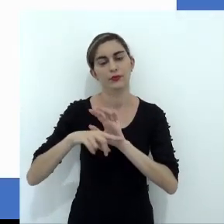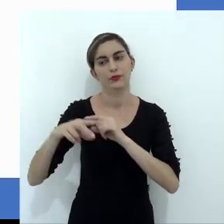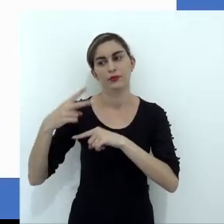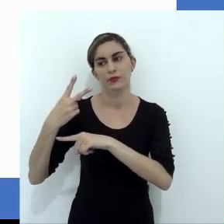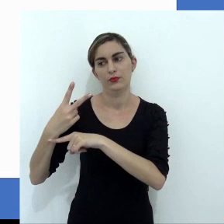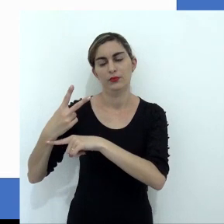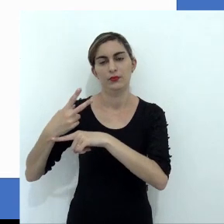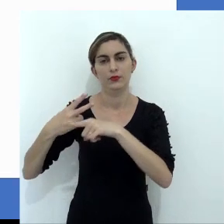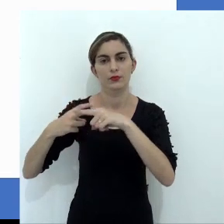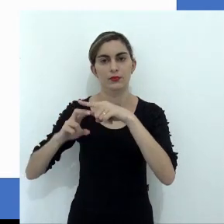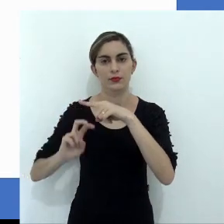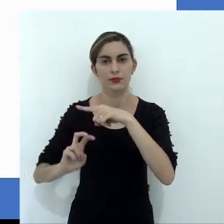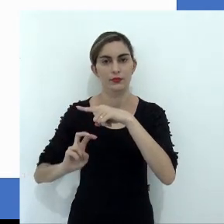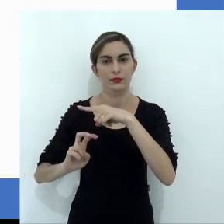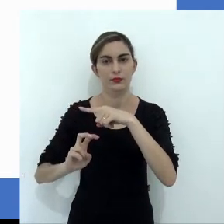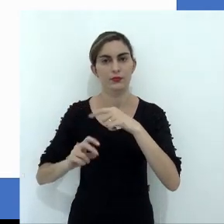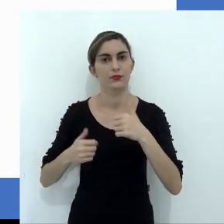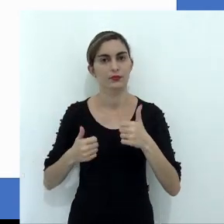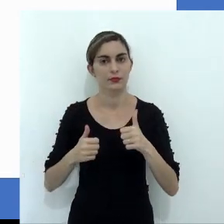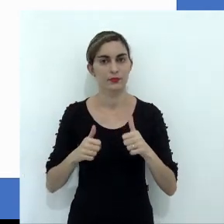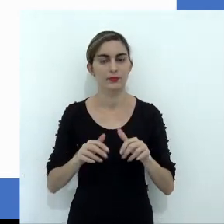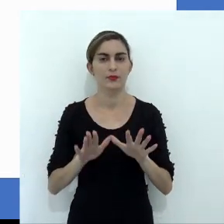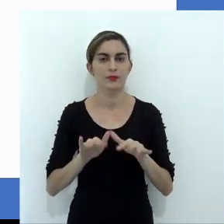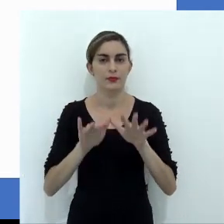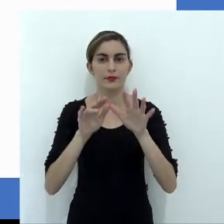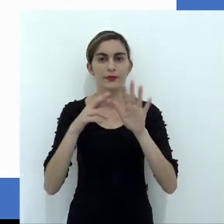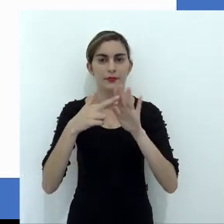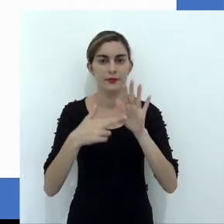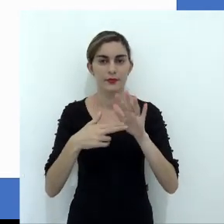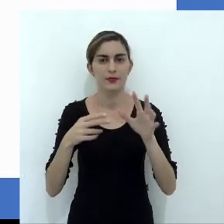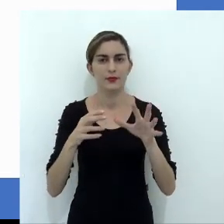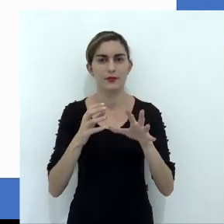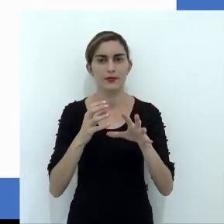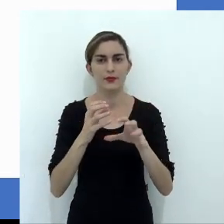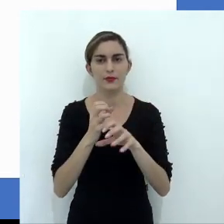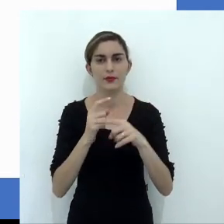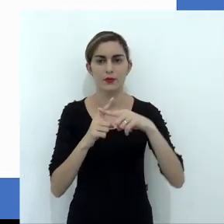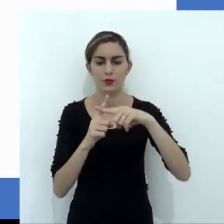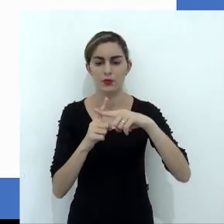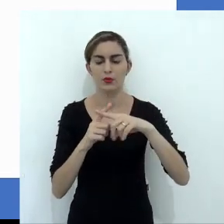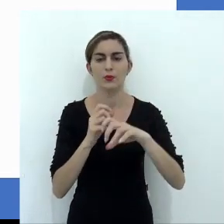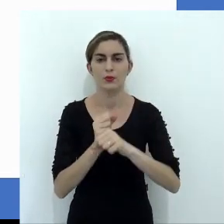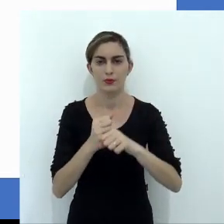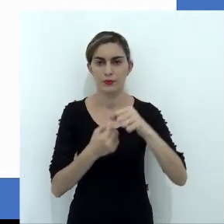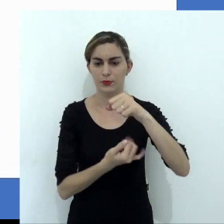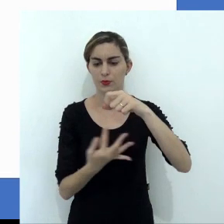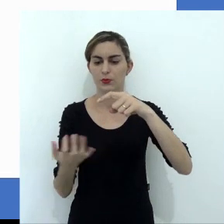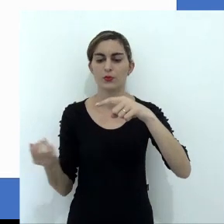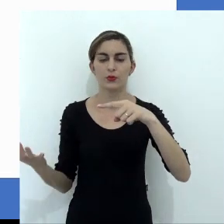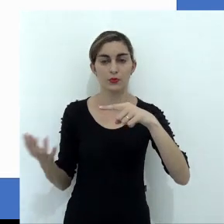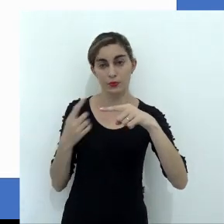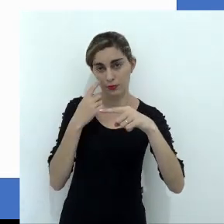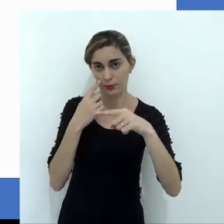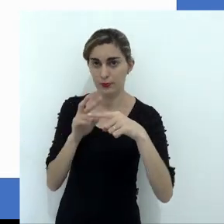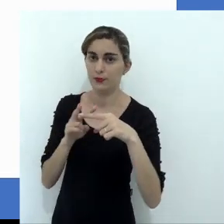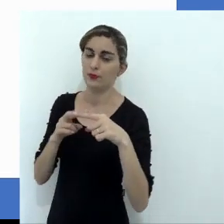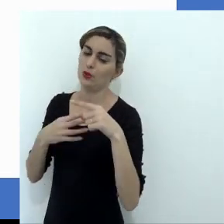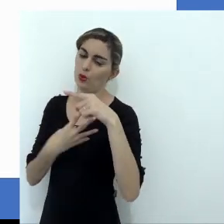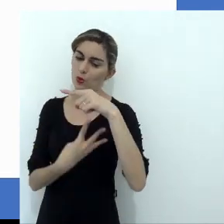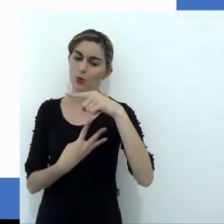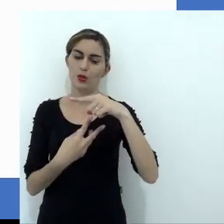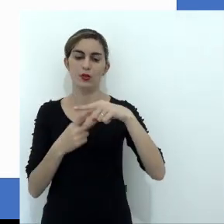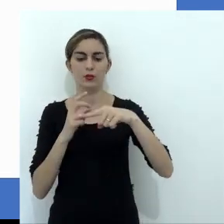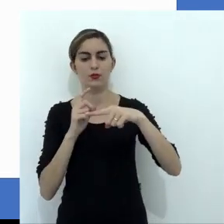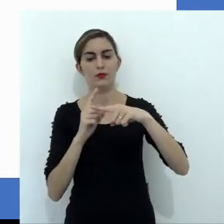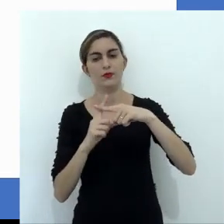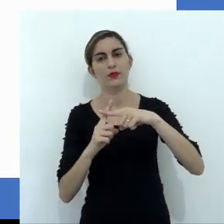já conhece a regra da borboleta. Então, o primeiro passo qual é? É multiplicar os denominadores. Então, fazendo a multiplicação, 4 vezes